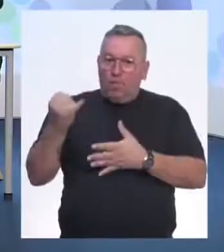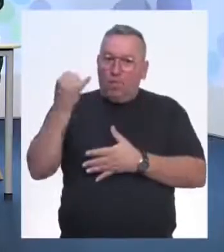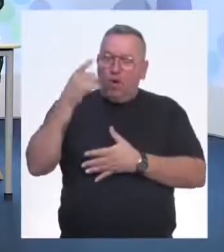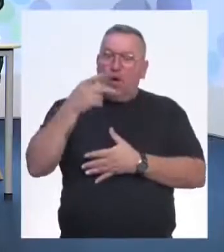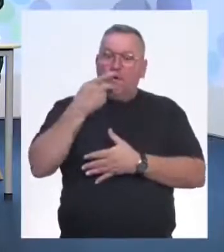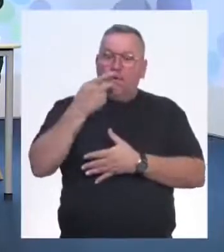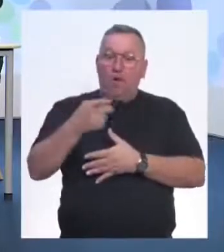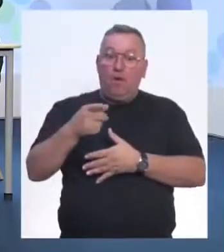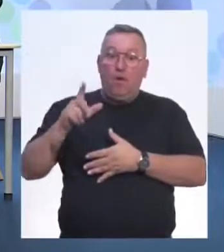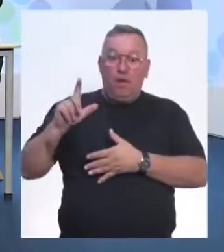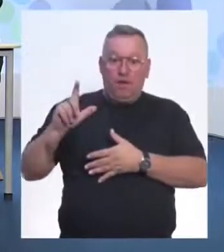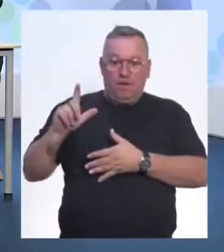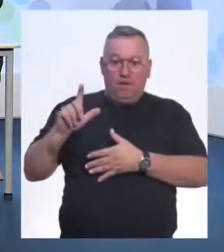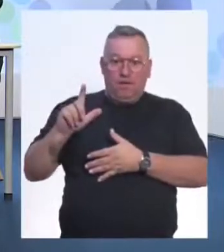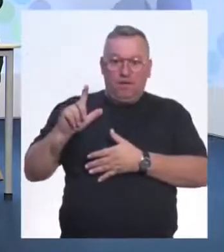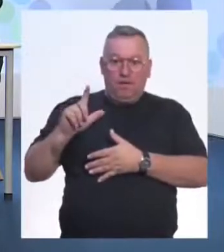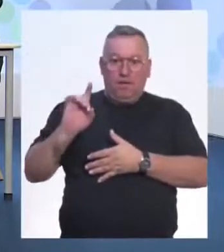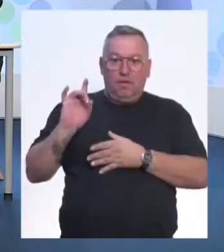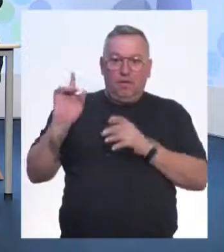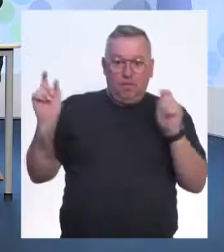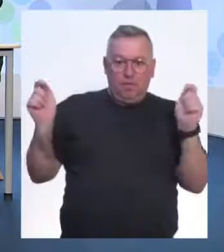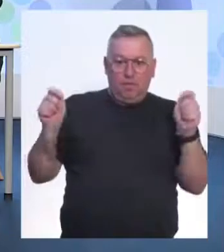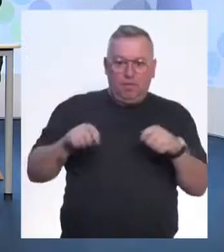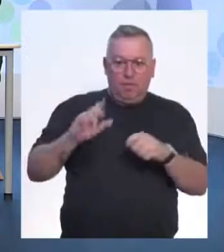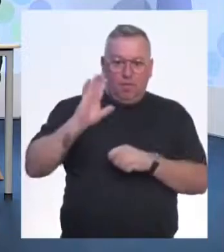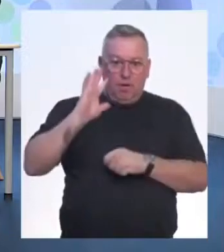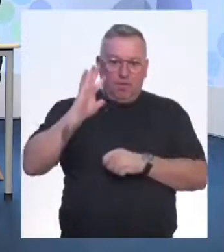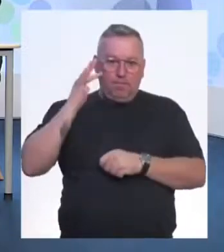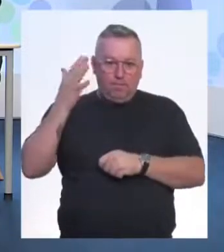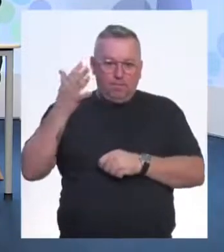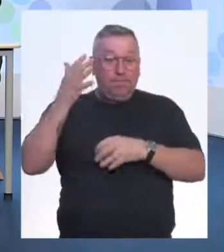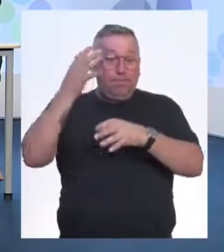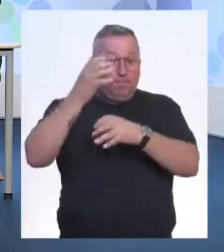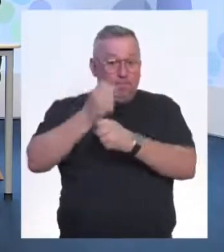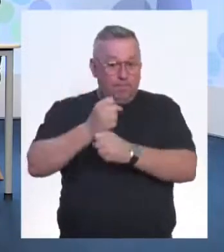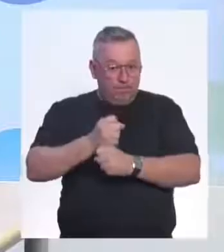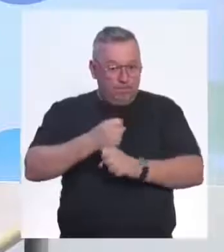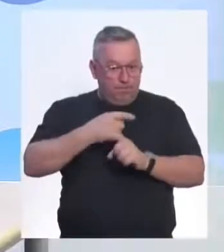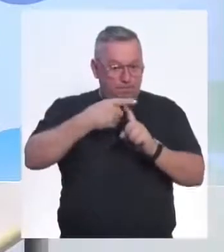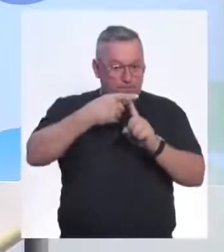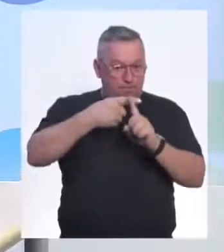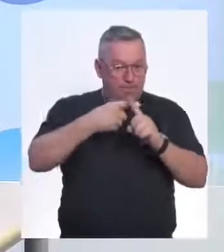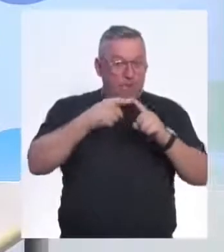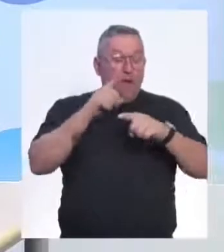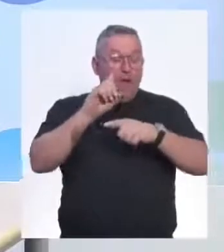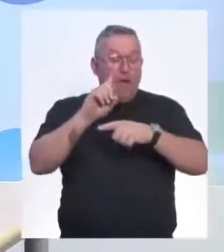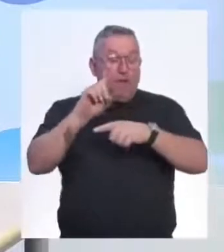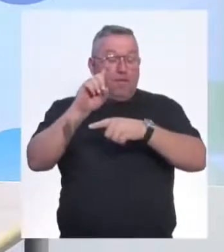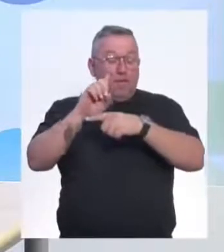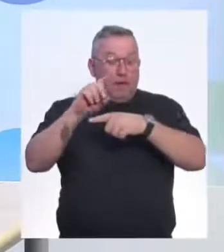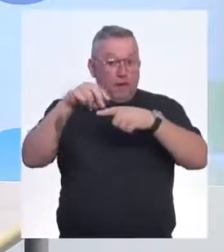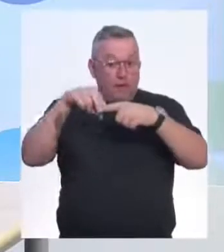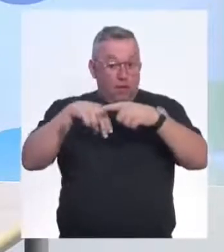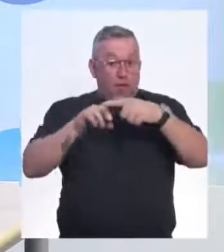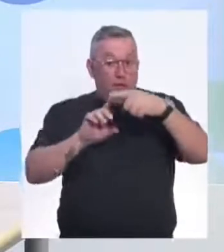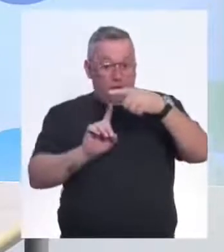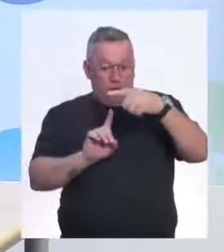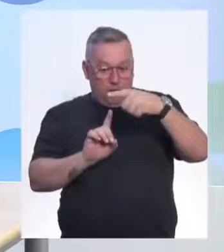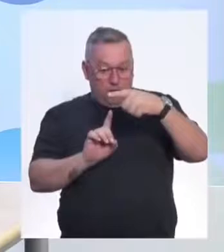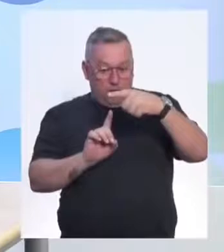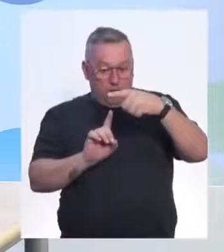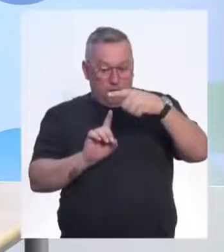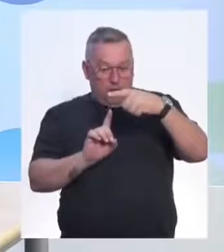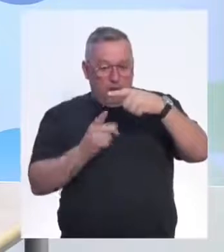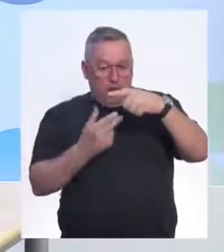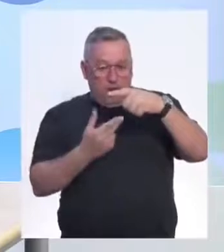gente falou. A gente só pode resolver a adição entre frações se o denominador